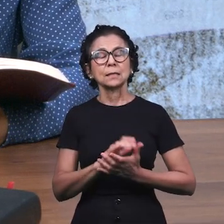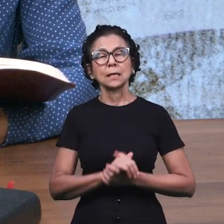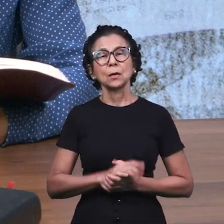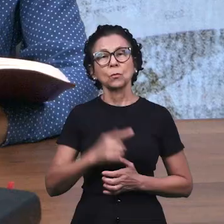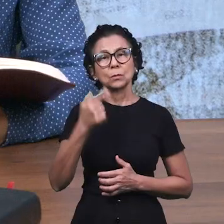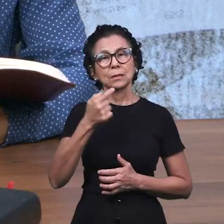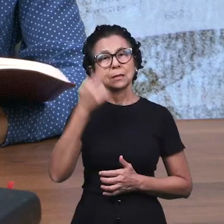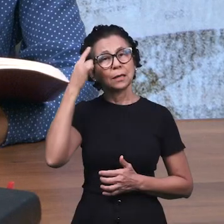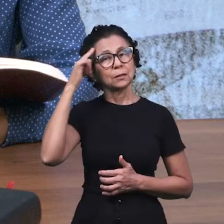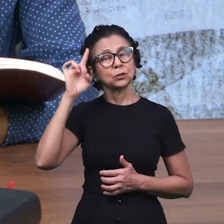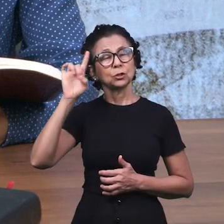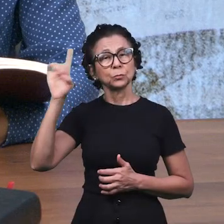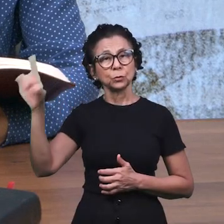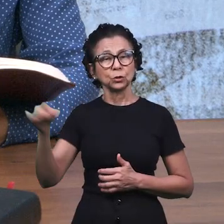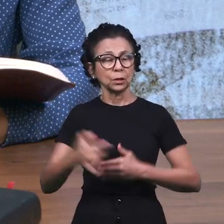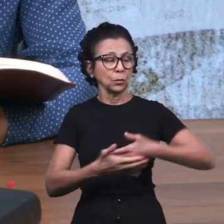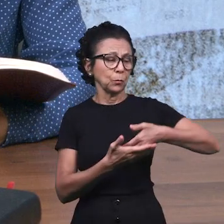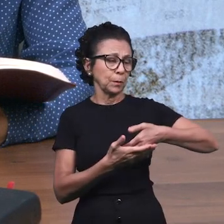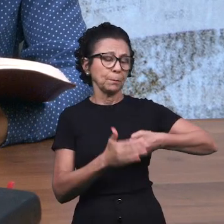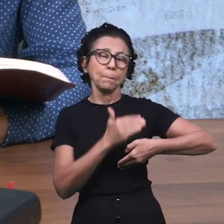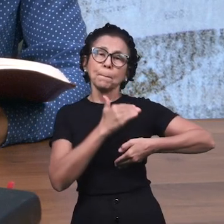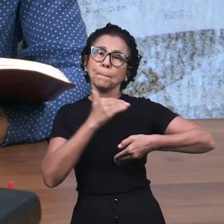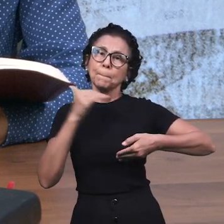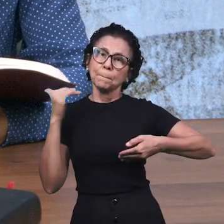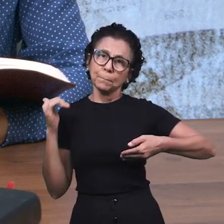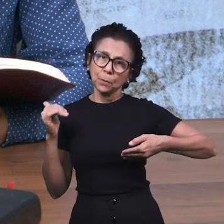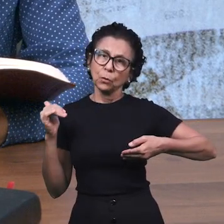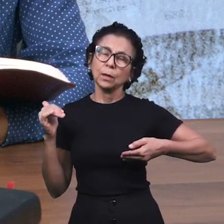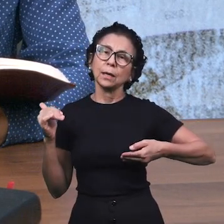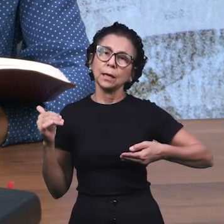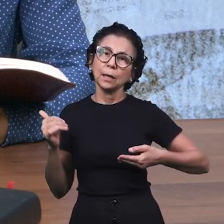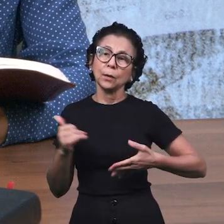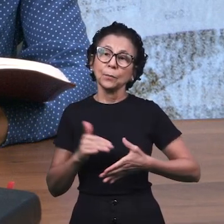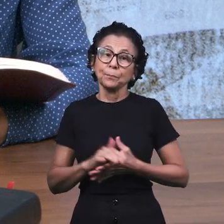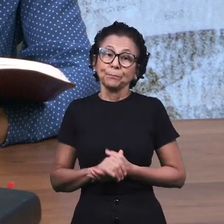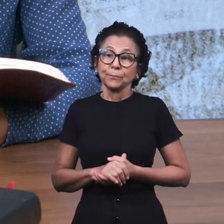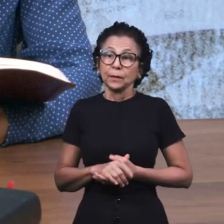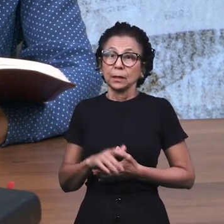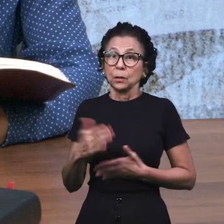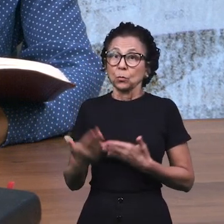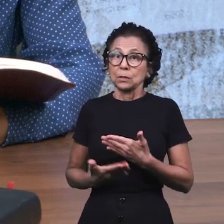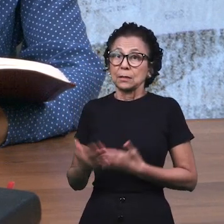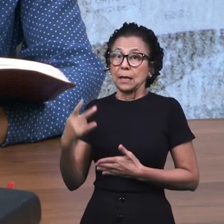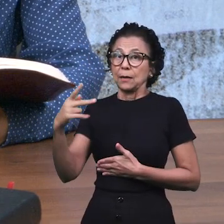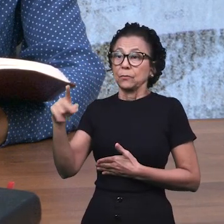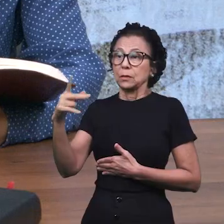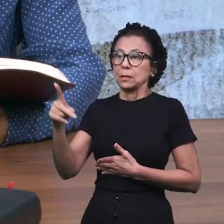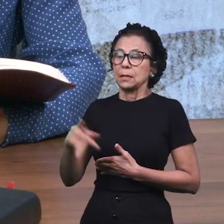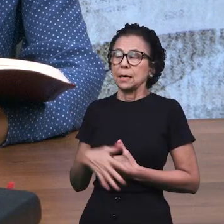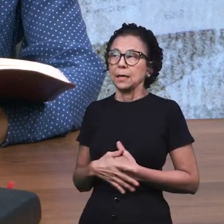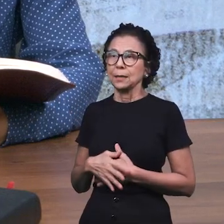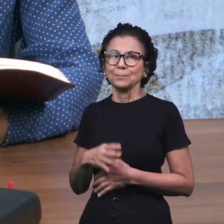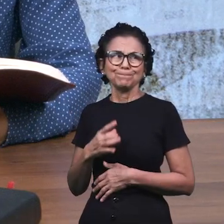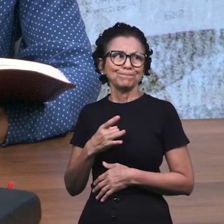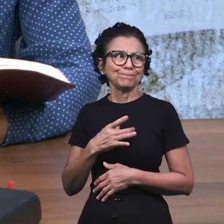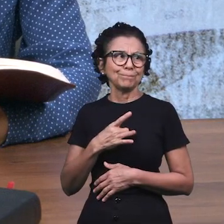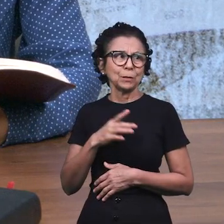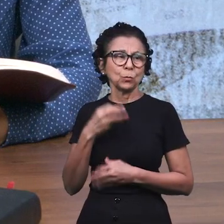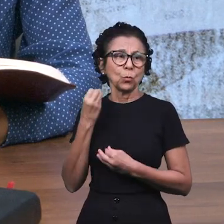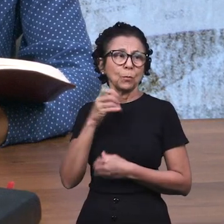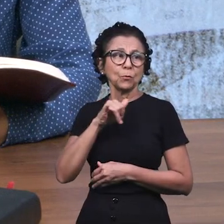dia morreu a criança. E temiam os servos de Davi dizer-lhe que a criança era